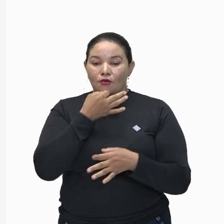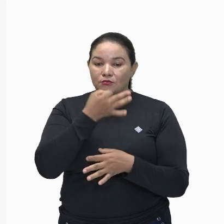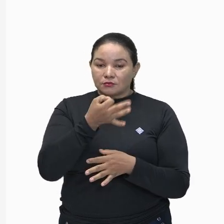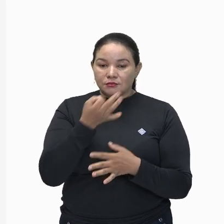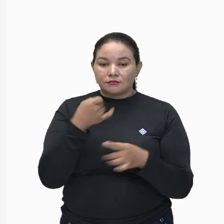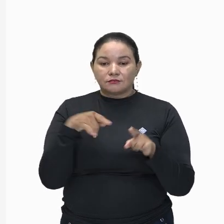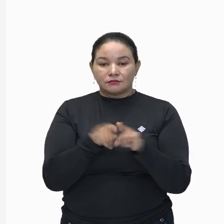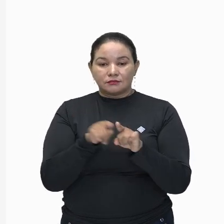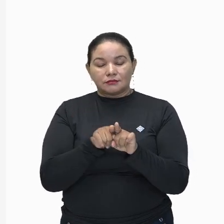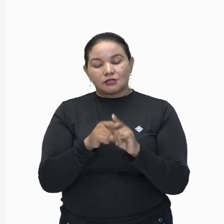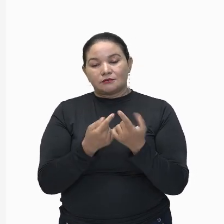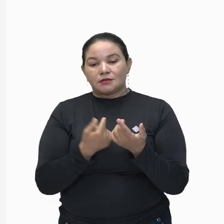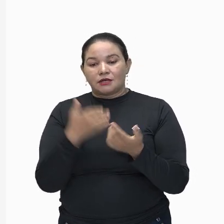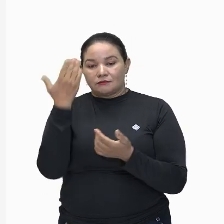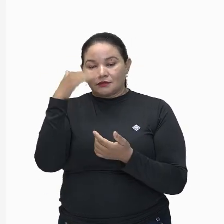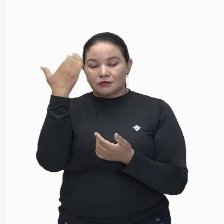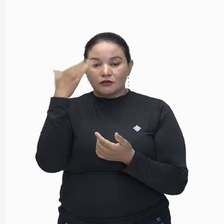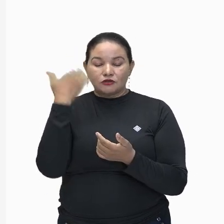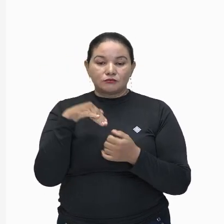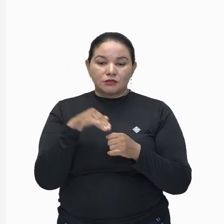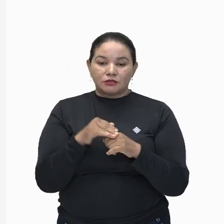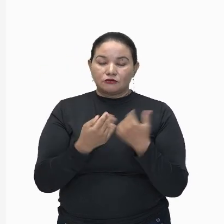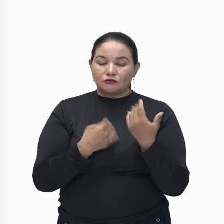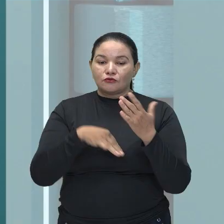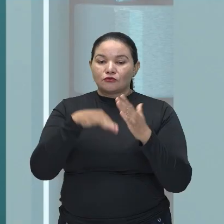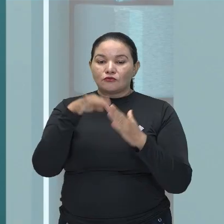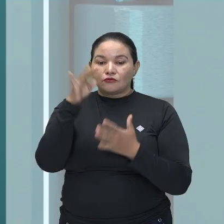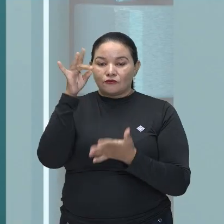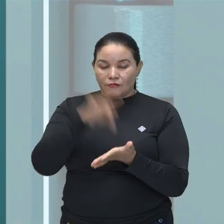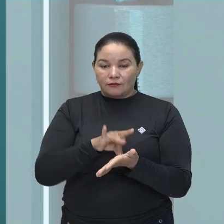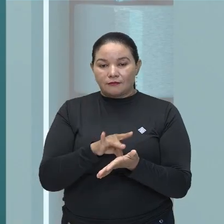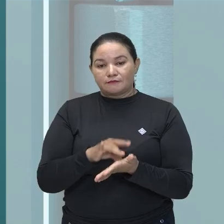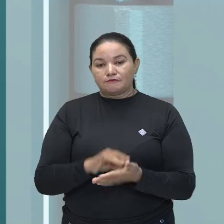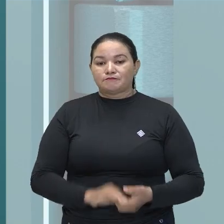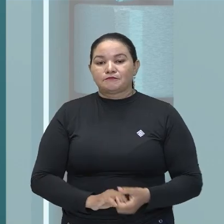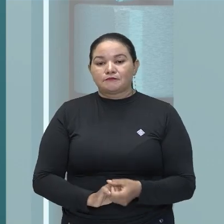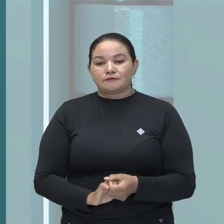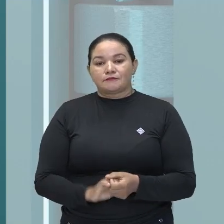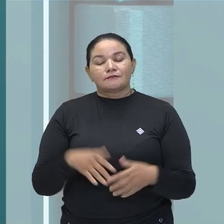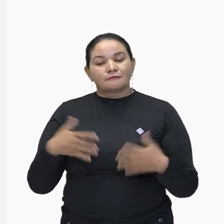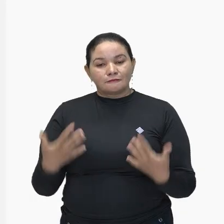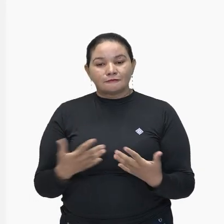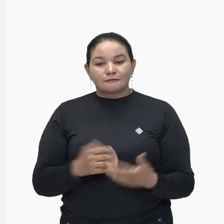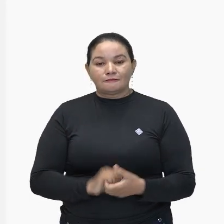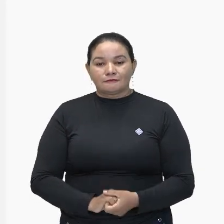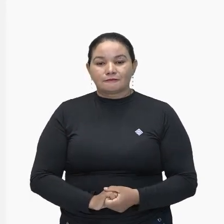e a interpretar fatos. Muito bem, é isso.